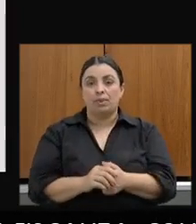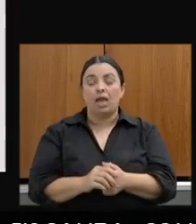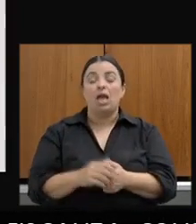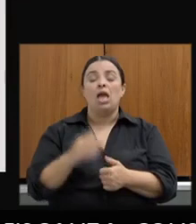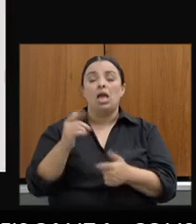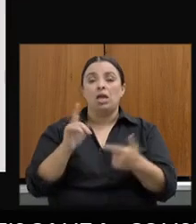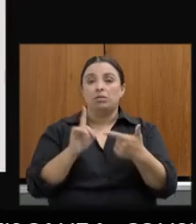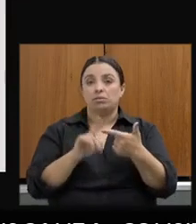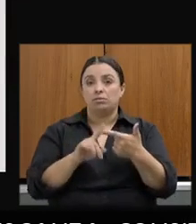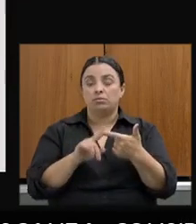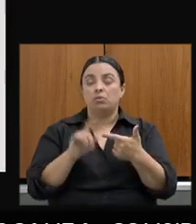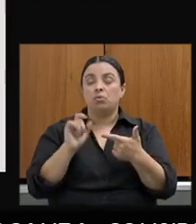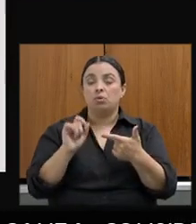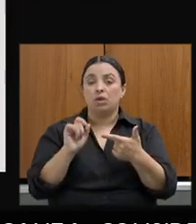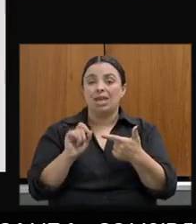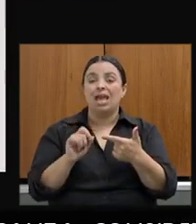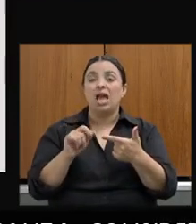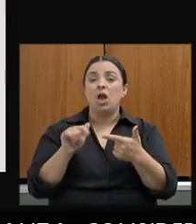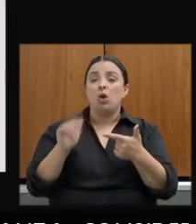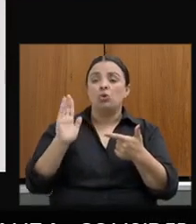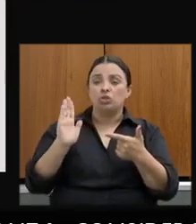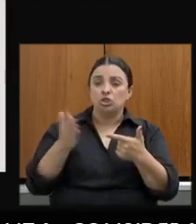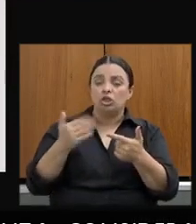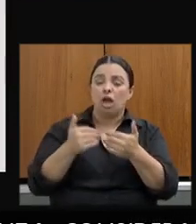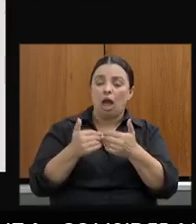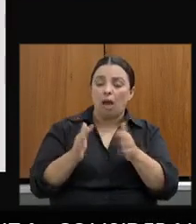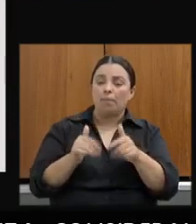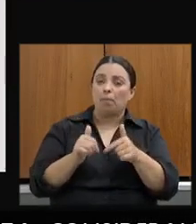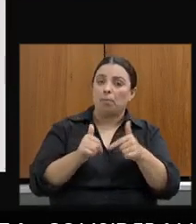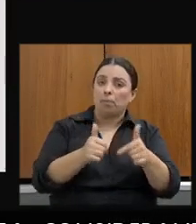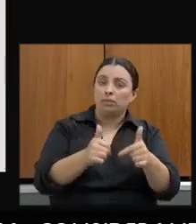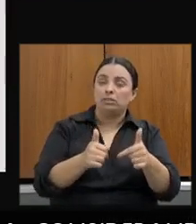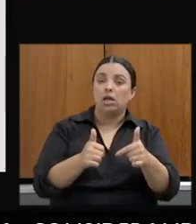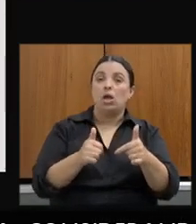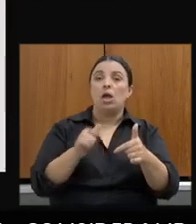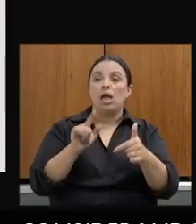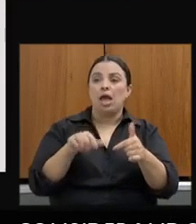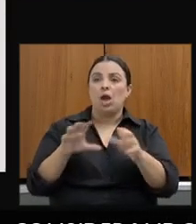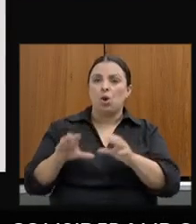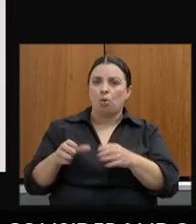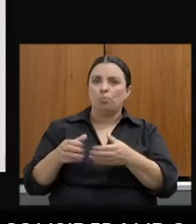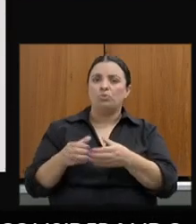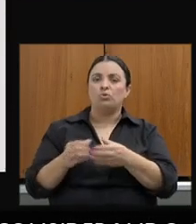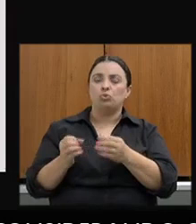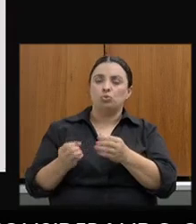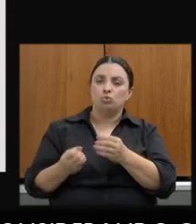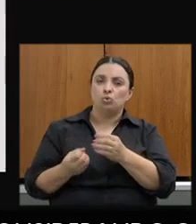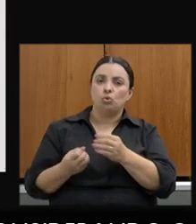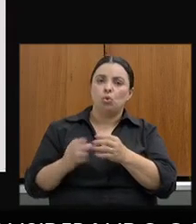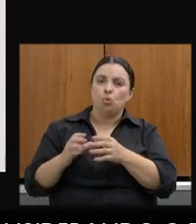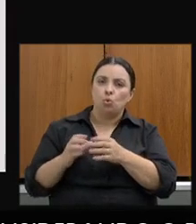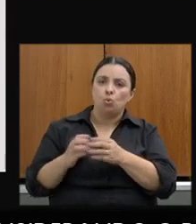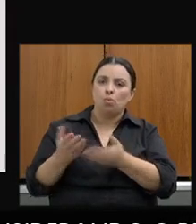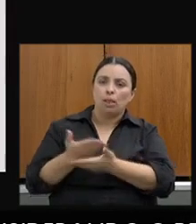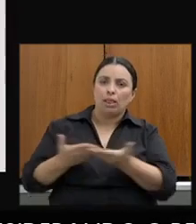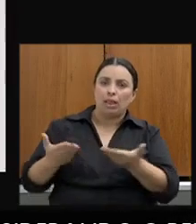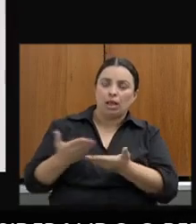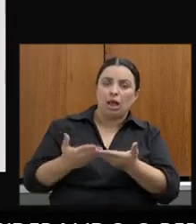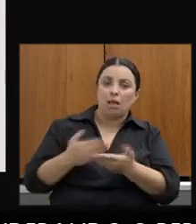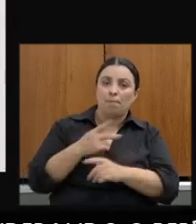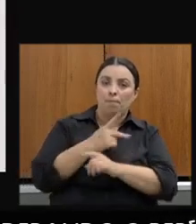foi o primeiro foi a composição de um grupo de trabalho integrado com representantes da Polícia Civil da polícia